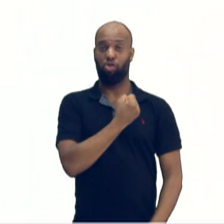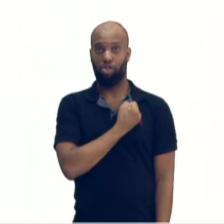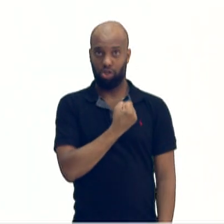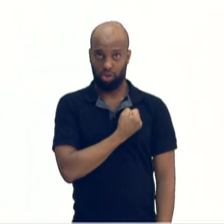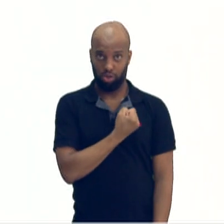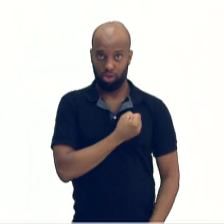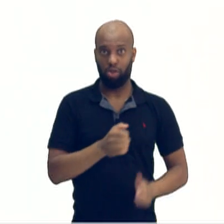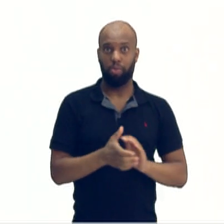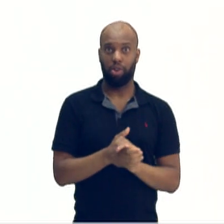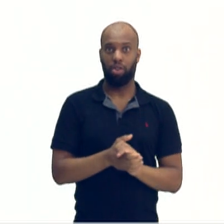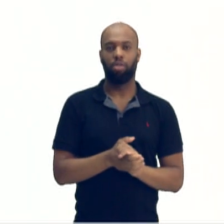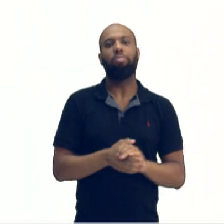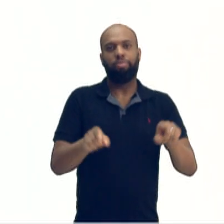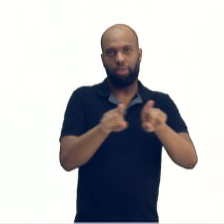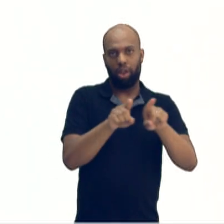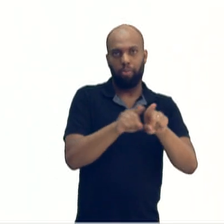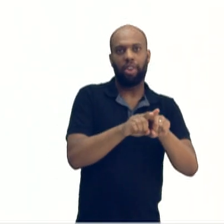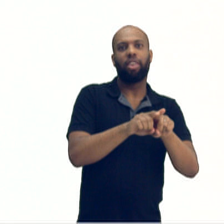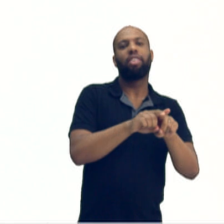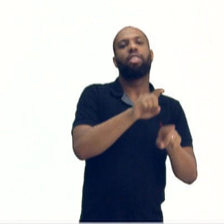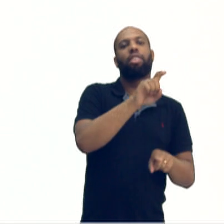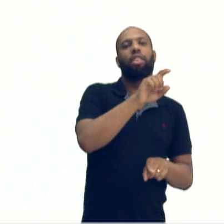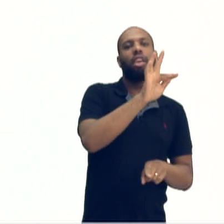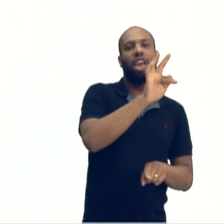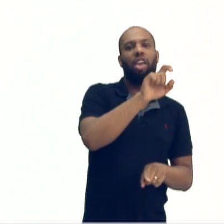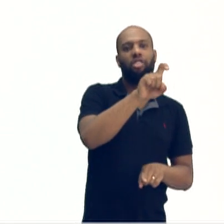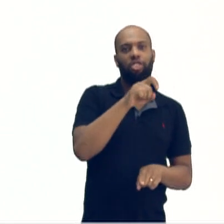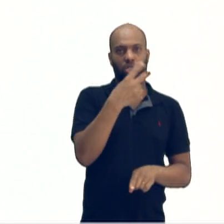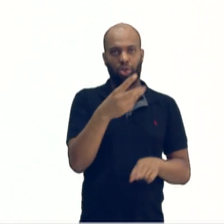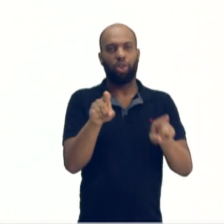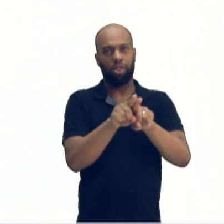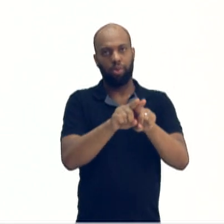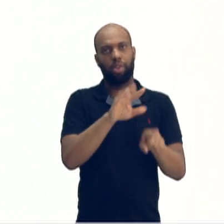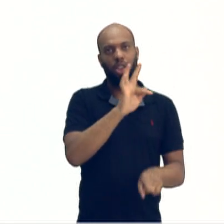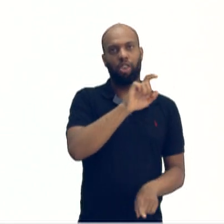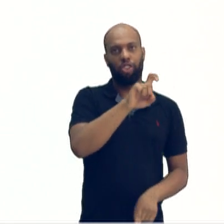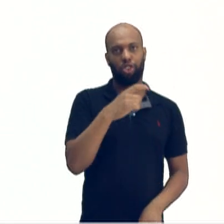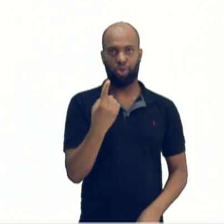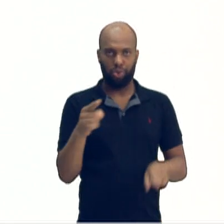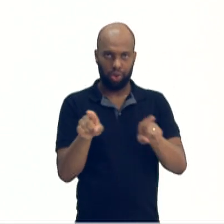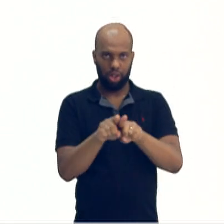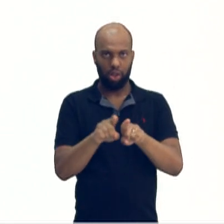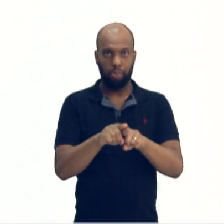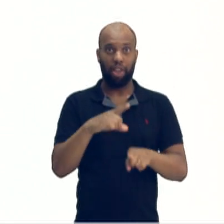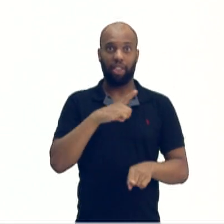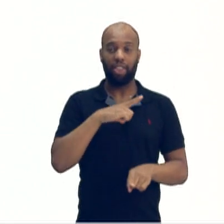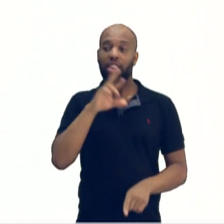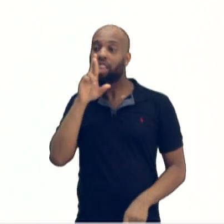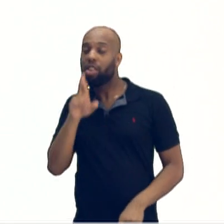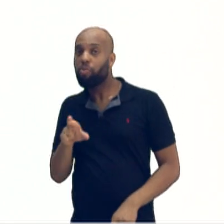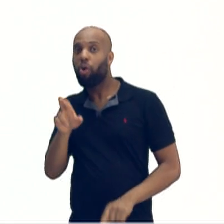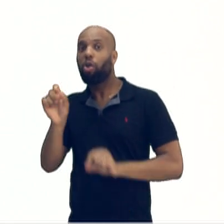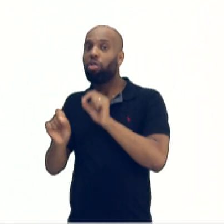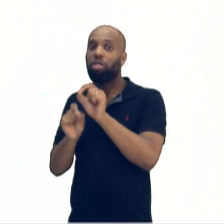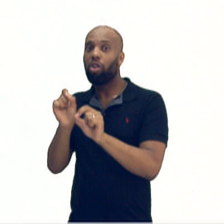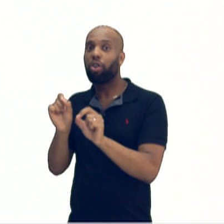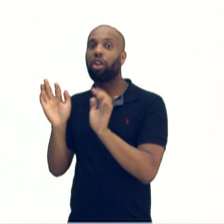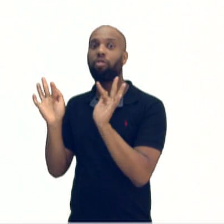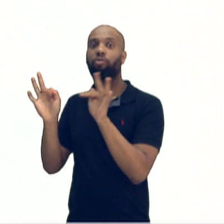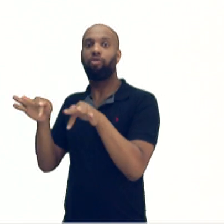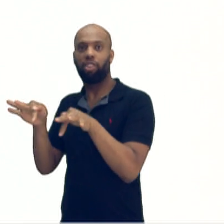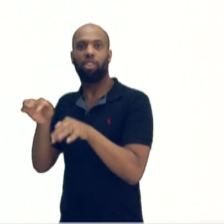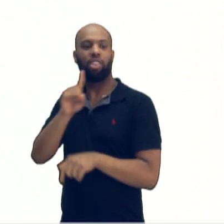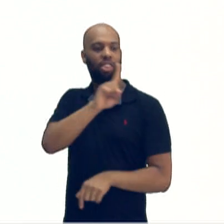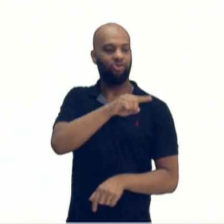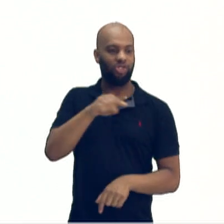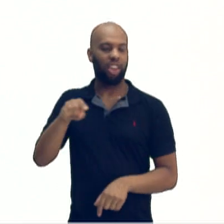tá? Tanto da função de x2 quanto com a função de x1, vamos chegar no cálculo final que a minha taxa